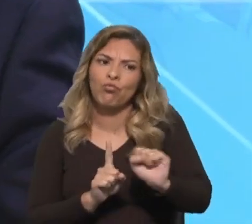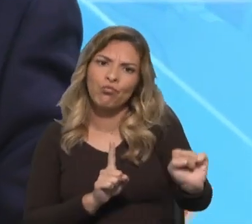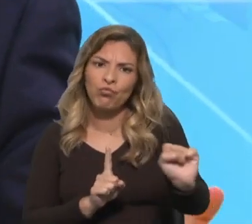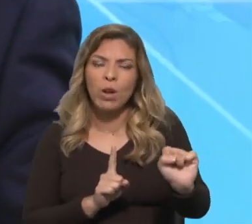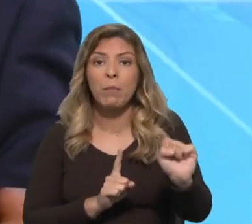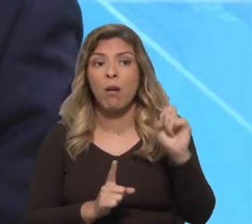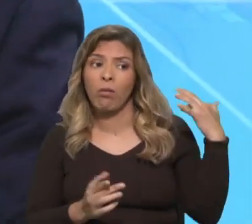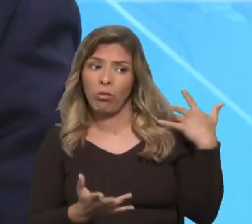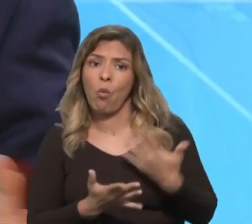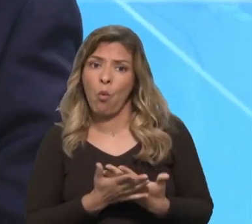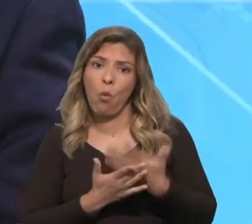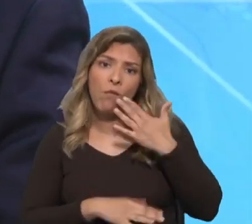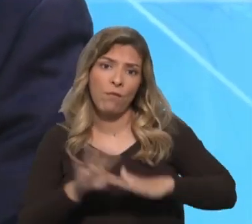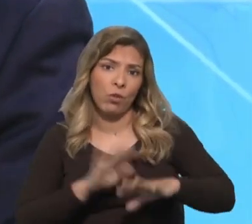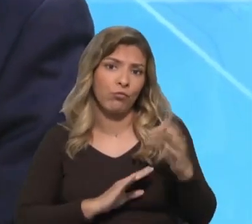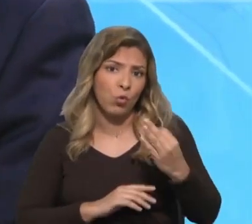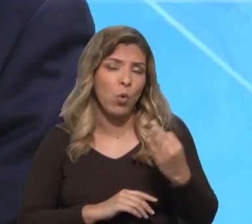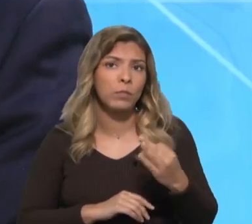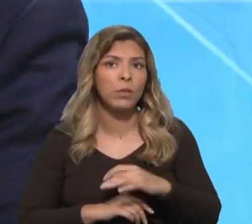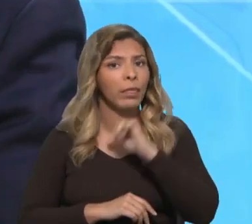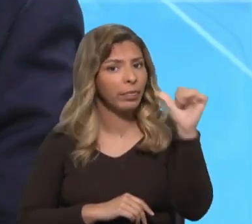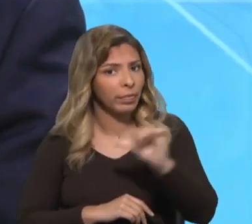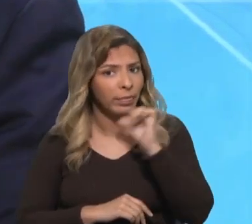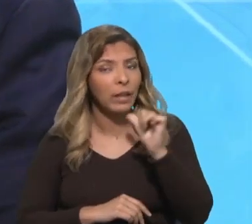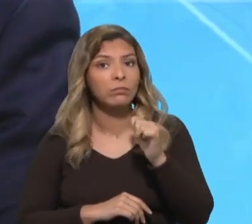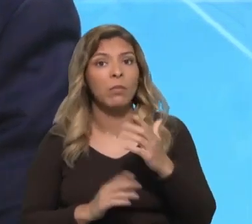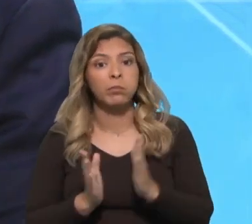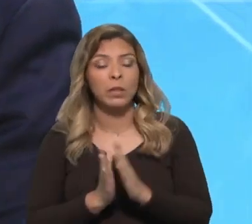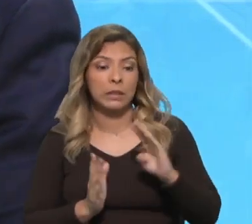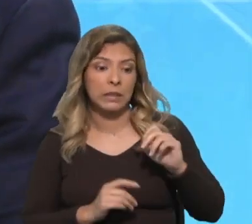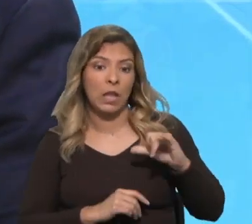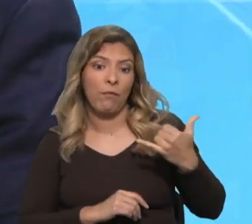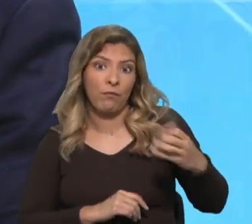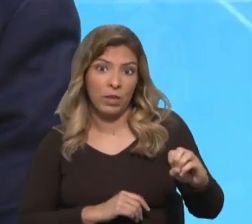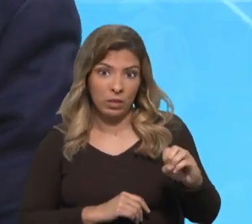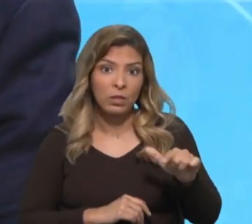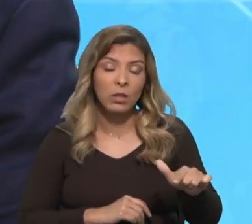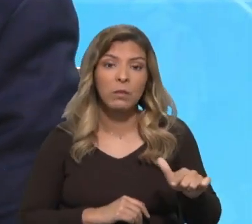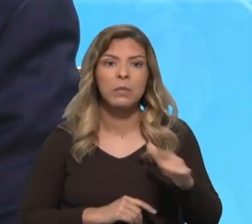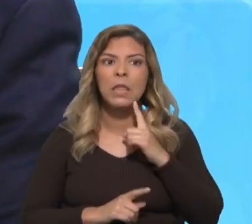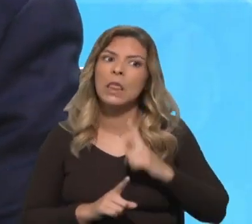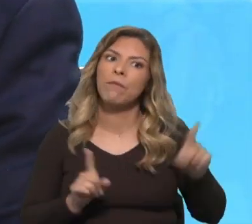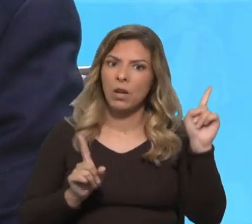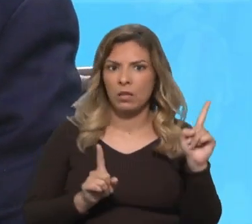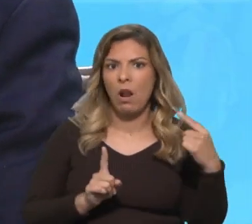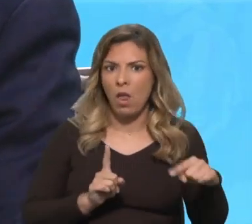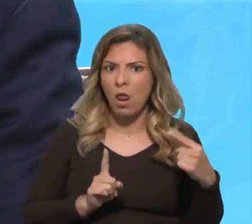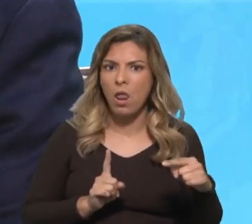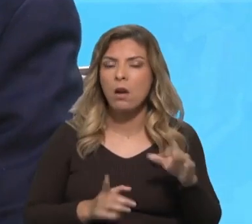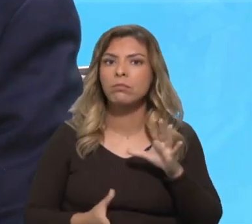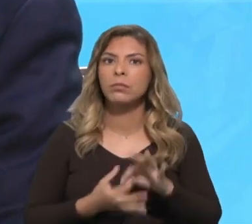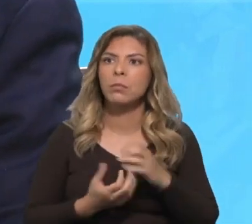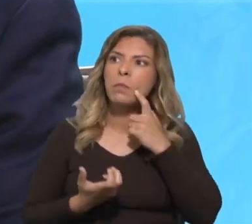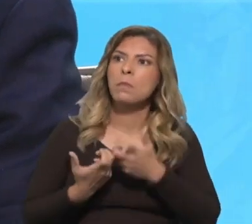tem sido, aliás, assim, recorrente na história da Igreja. Aliás, o século XX, diferente, até